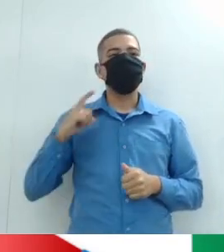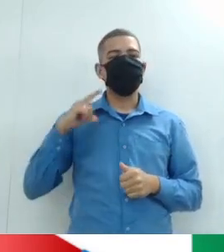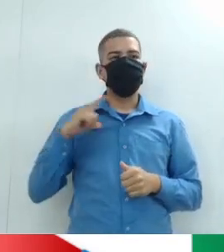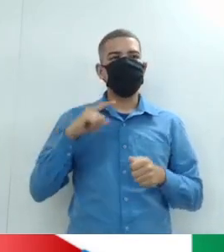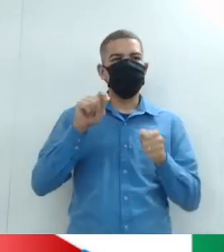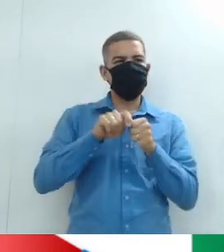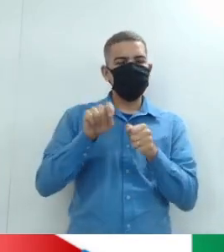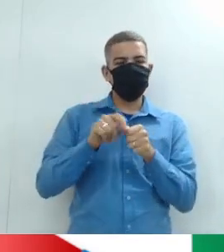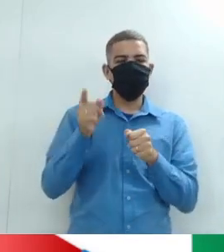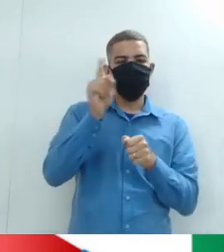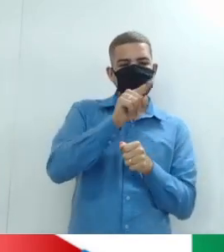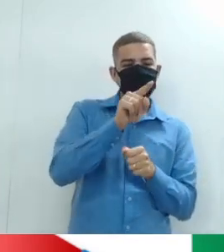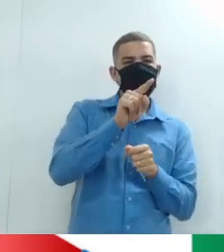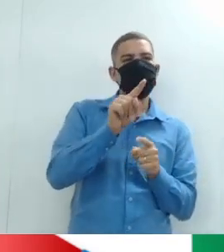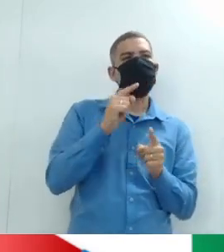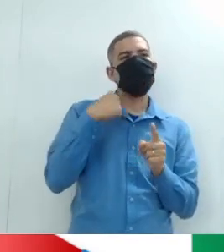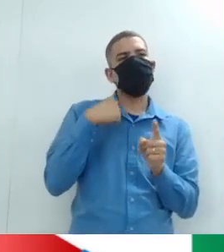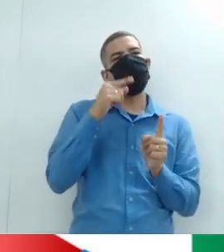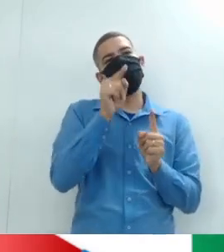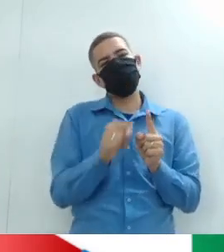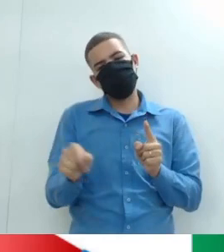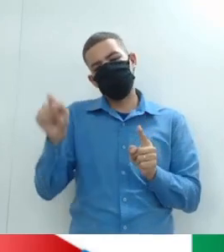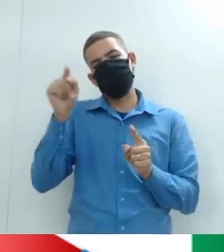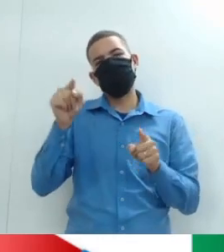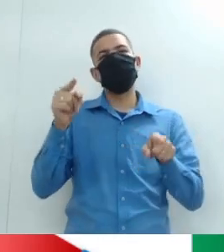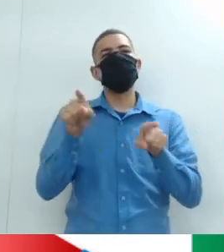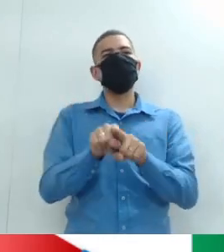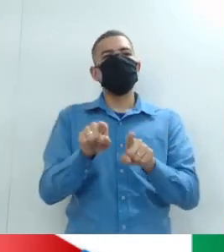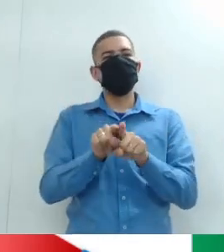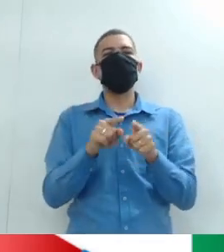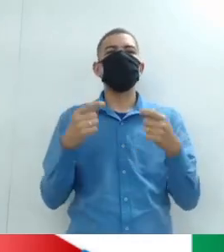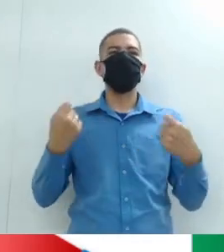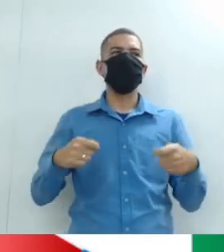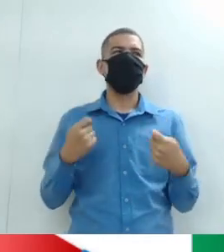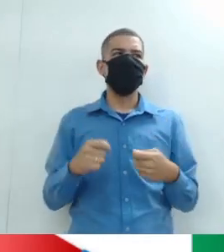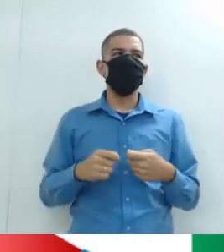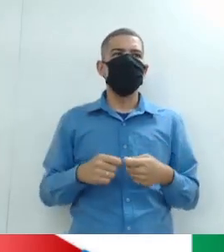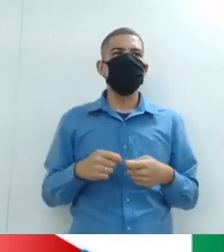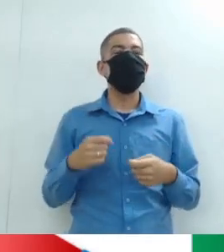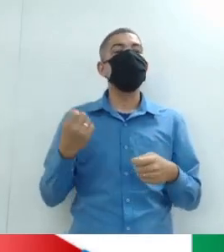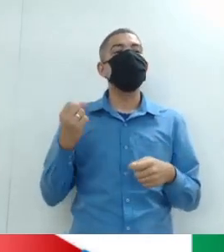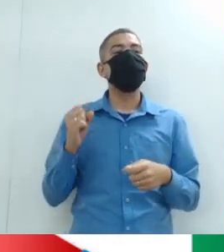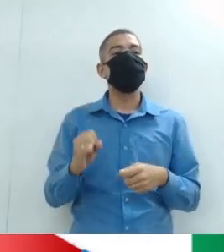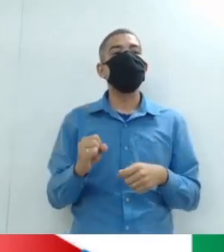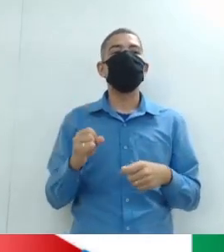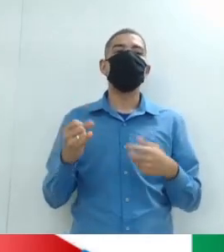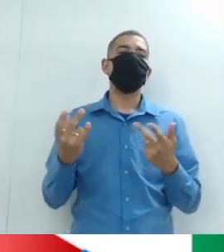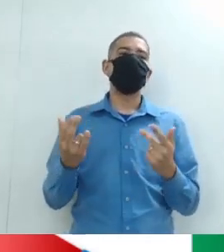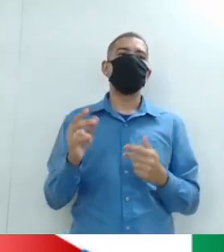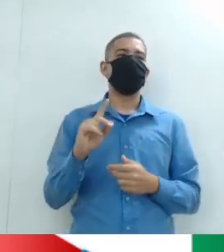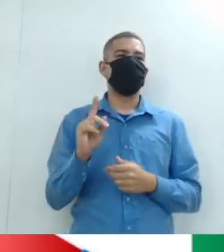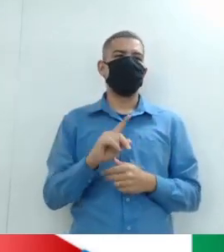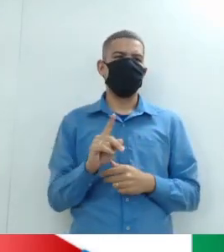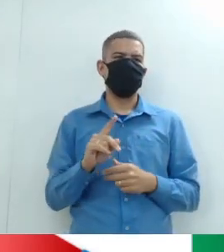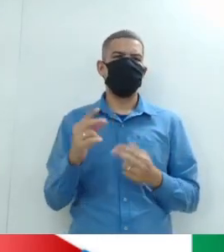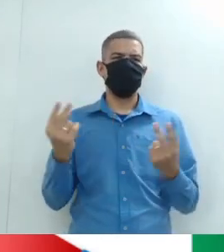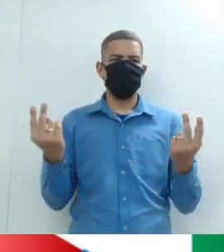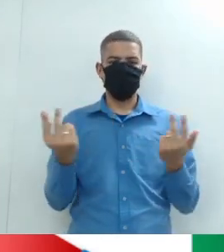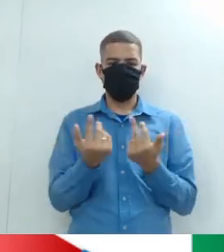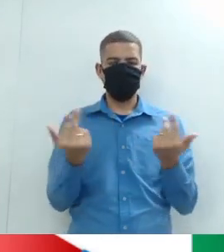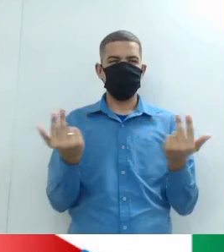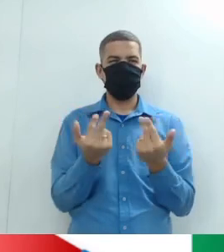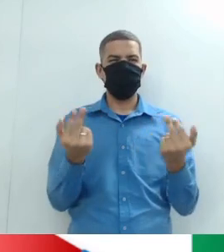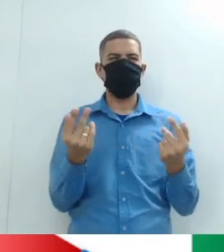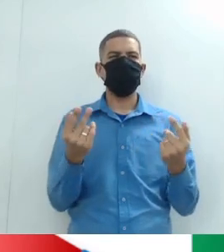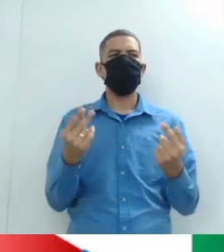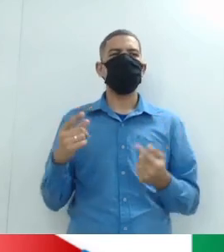tenho que fazer isso do outro lado também. Não esquece, senão não é igual. Fez isso de um lado, faz isso do outro. Então,